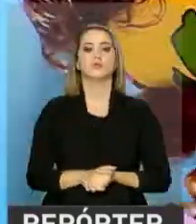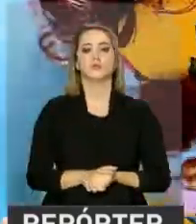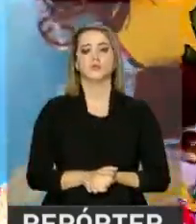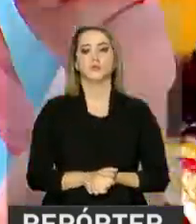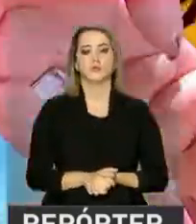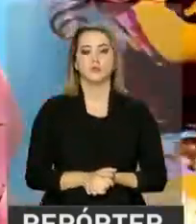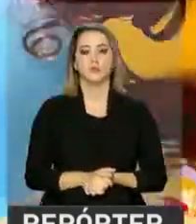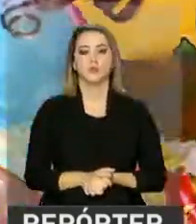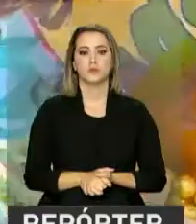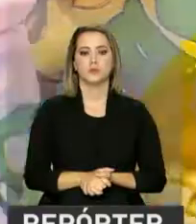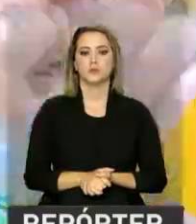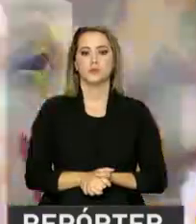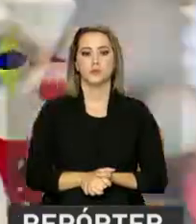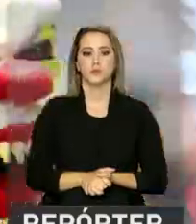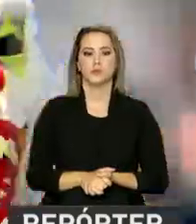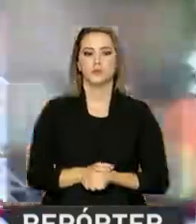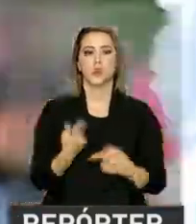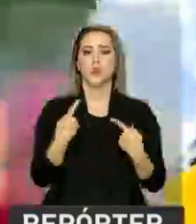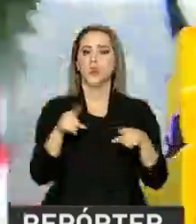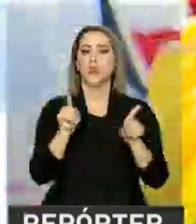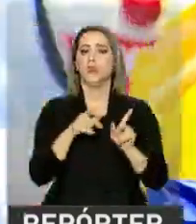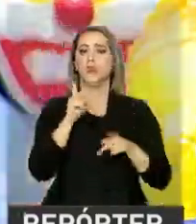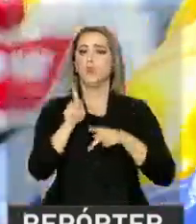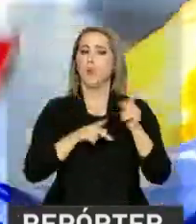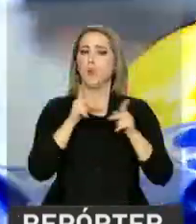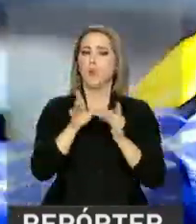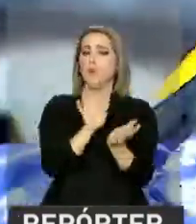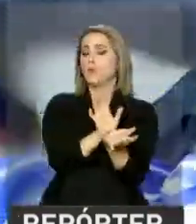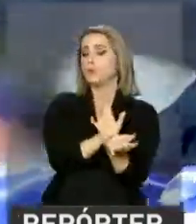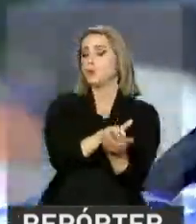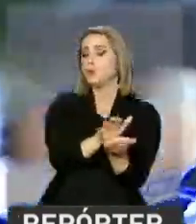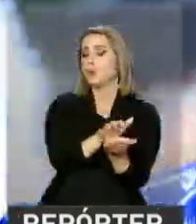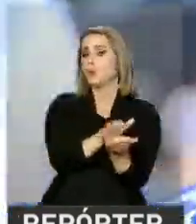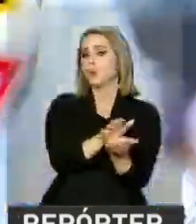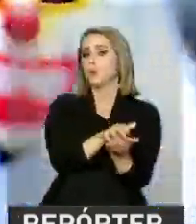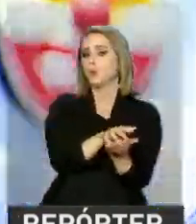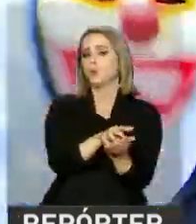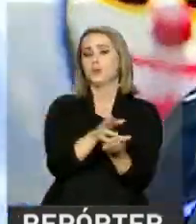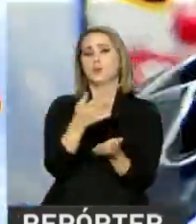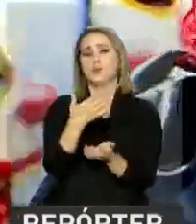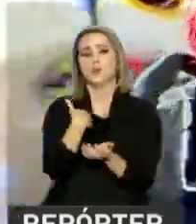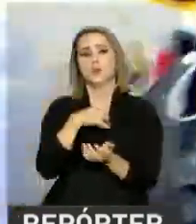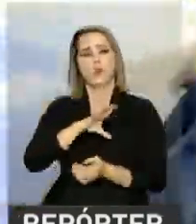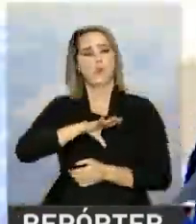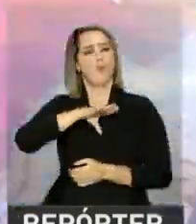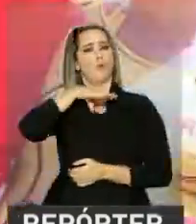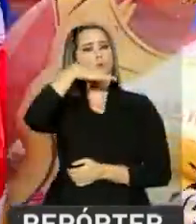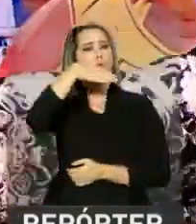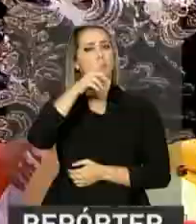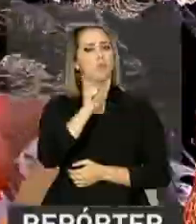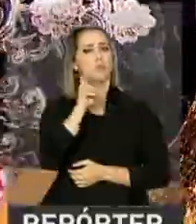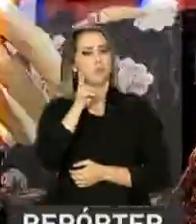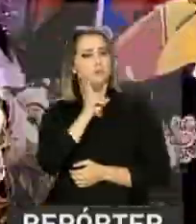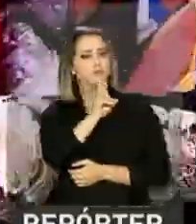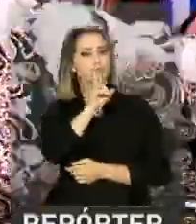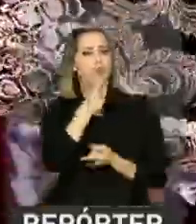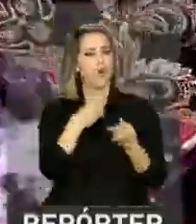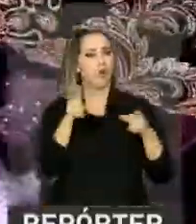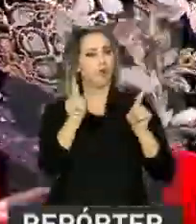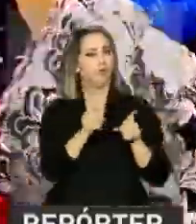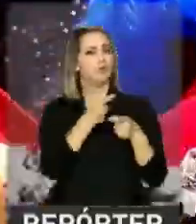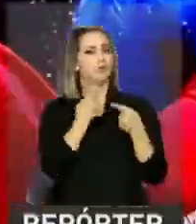O povo pernambucano se orgulha do que faz,